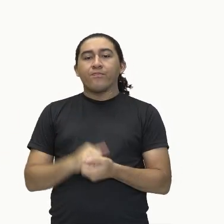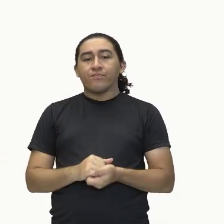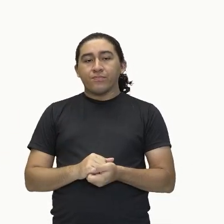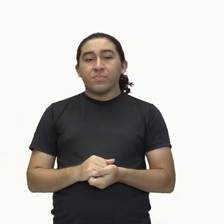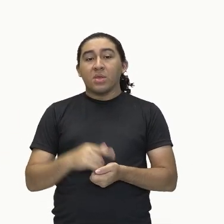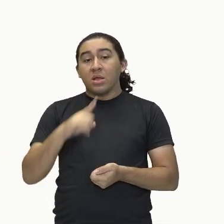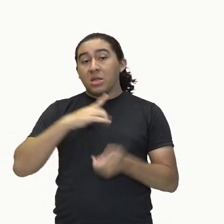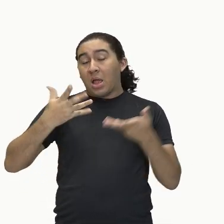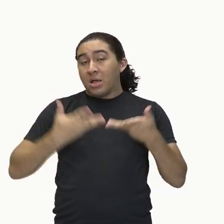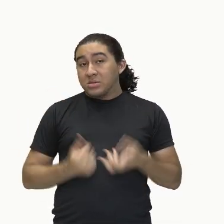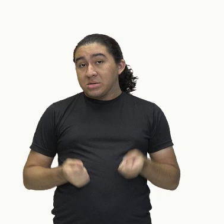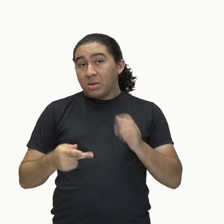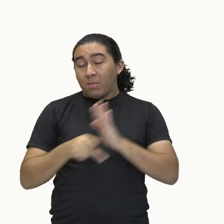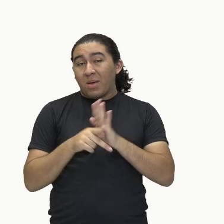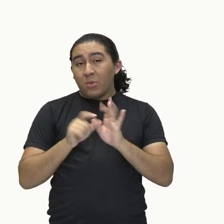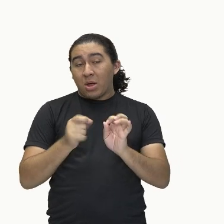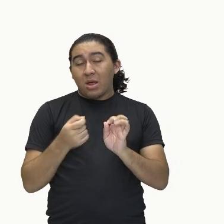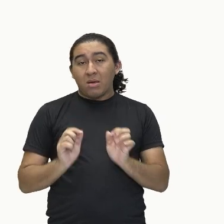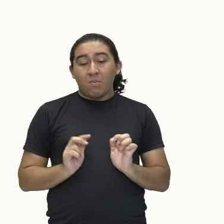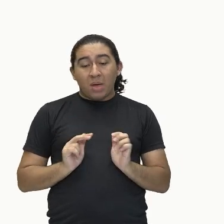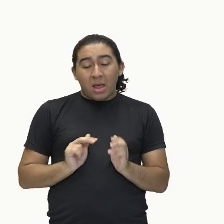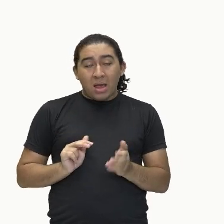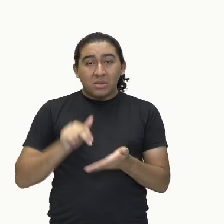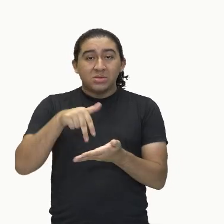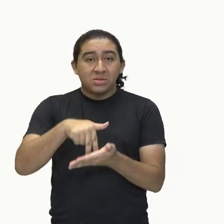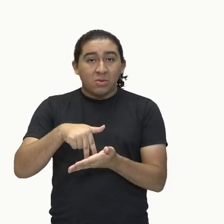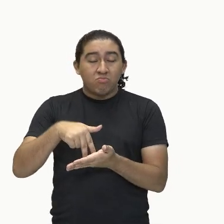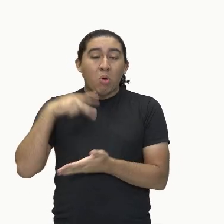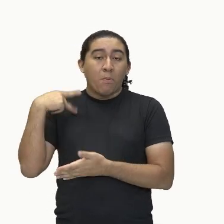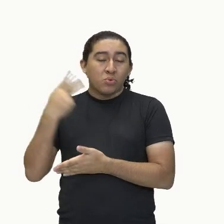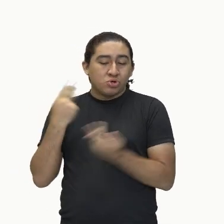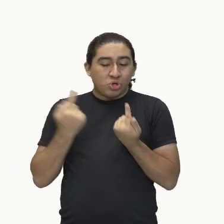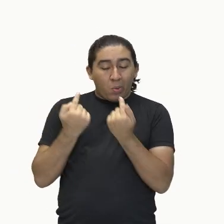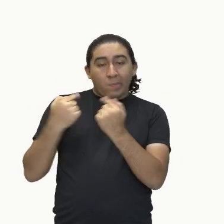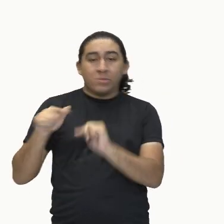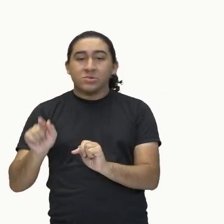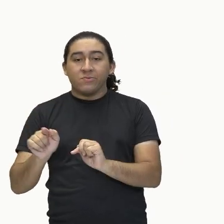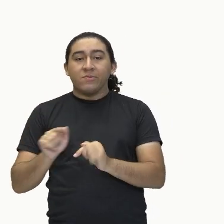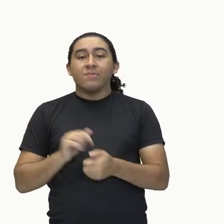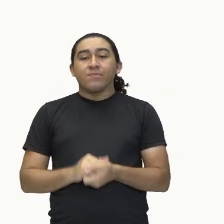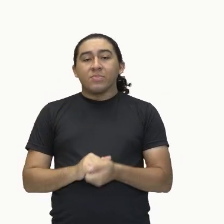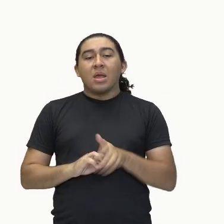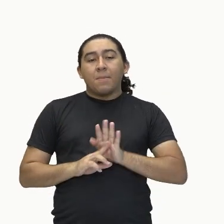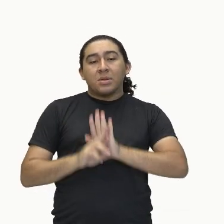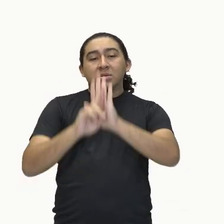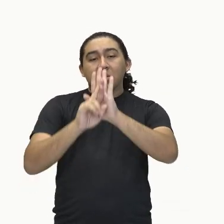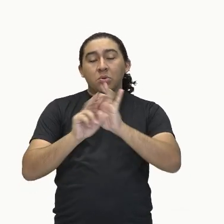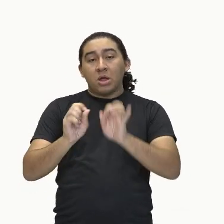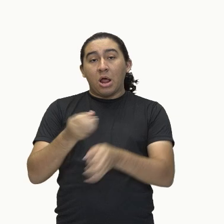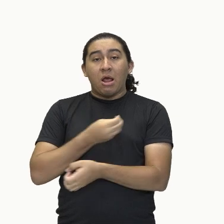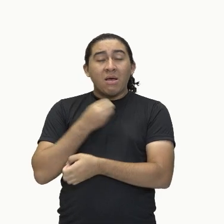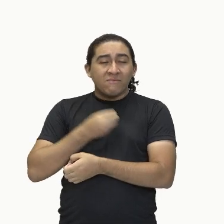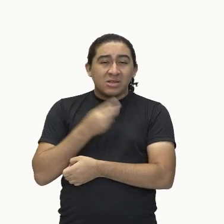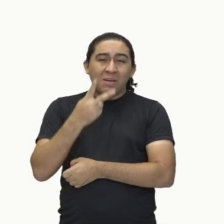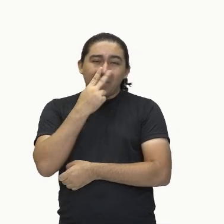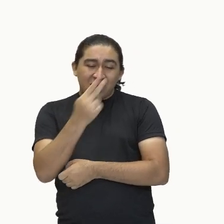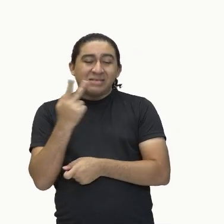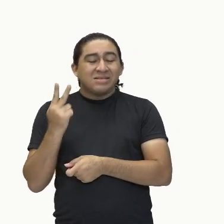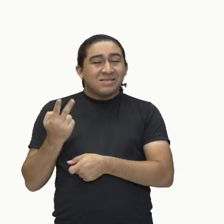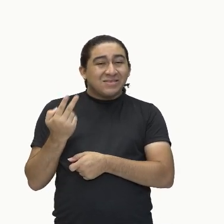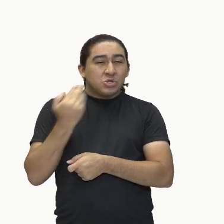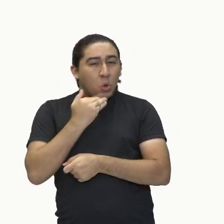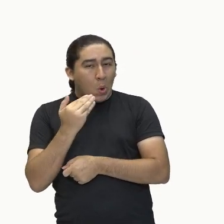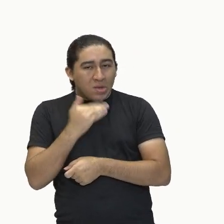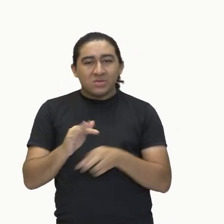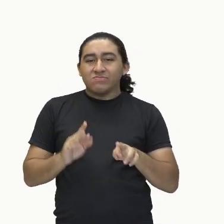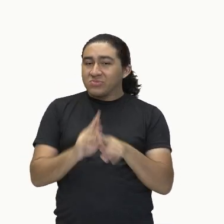uma função politicamente combativa. Representava a realidade de maneira